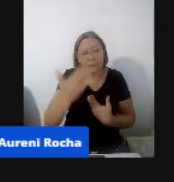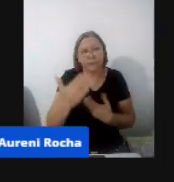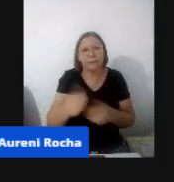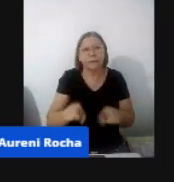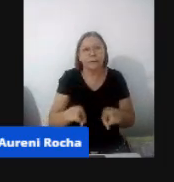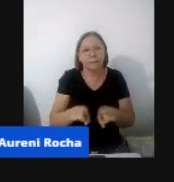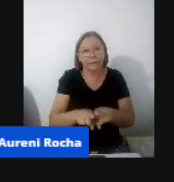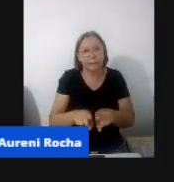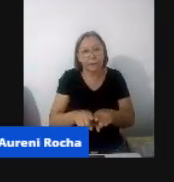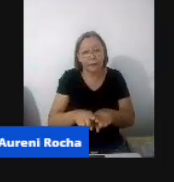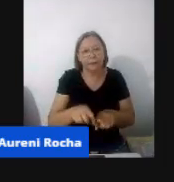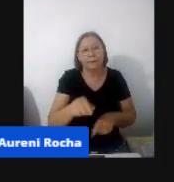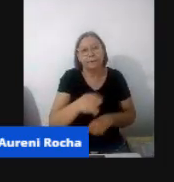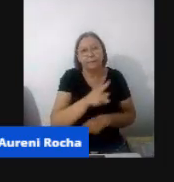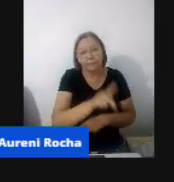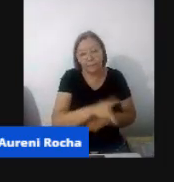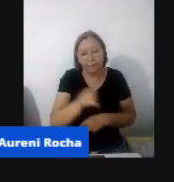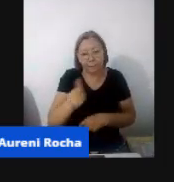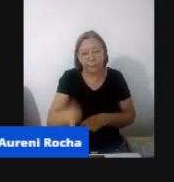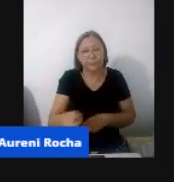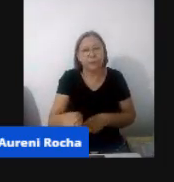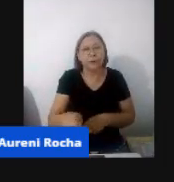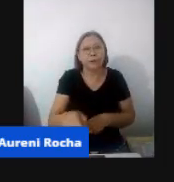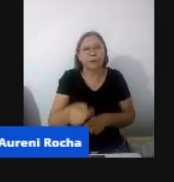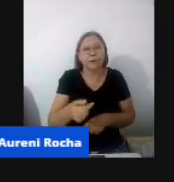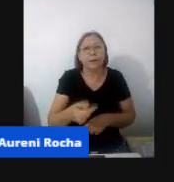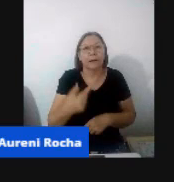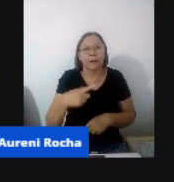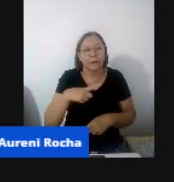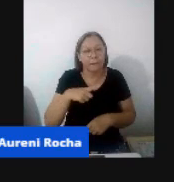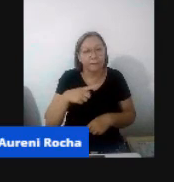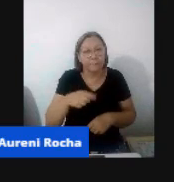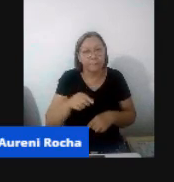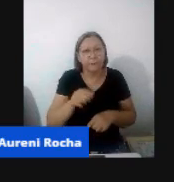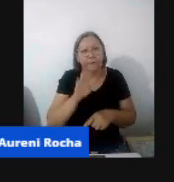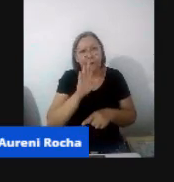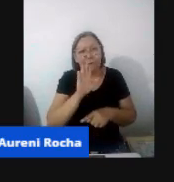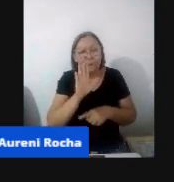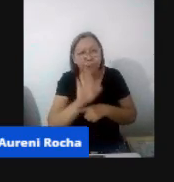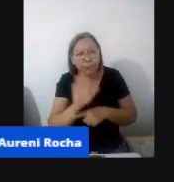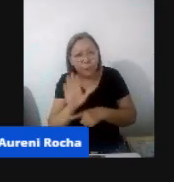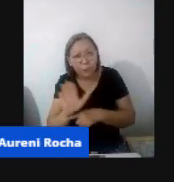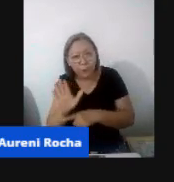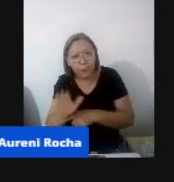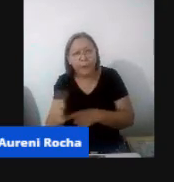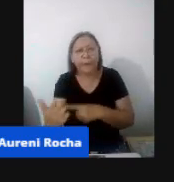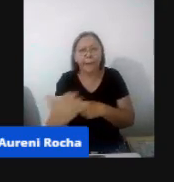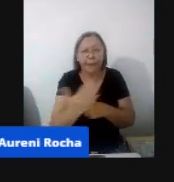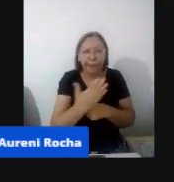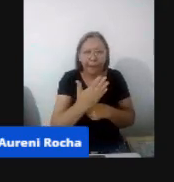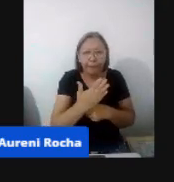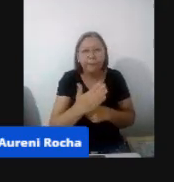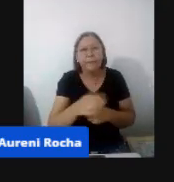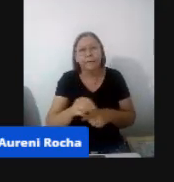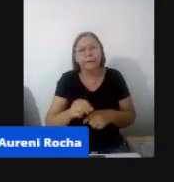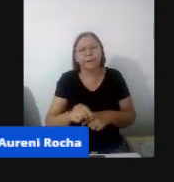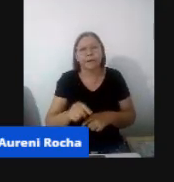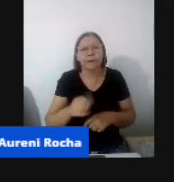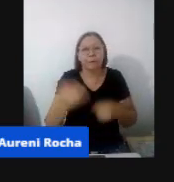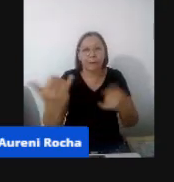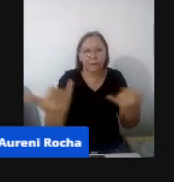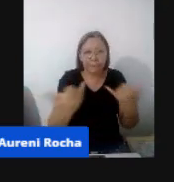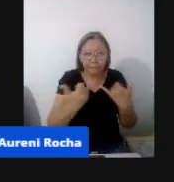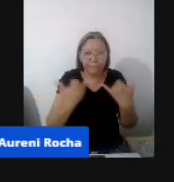que tiveram cuidado de entrar em contato conosco para nos informar de algumas formas que